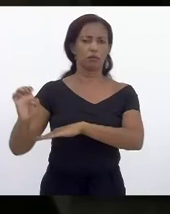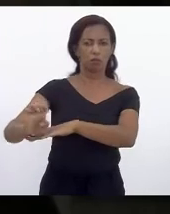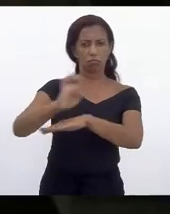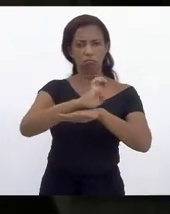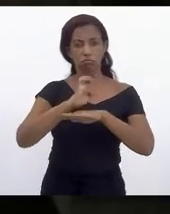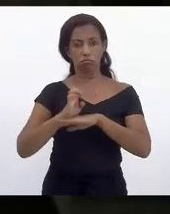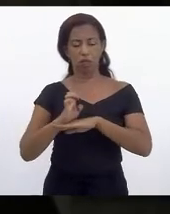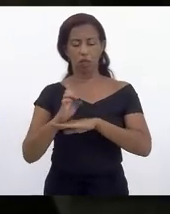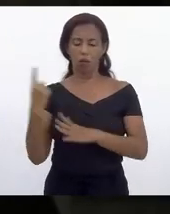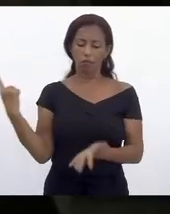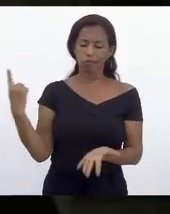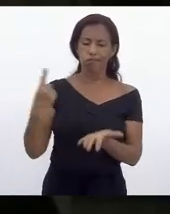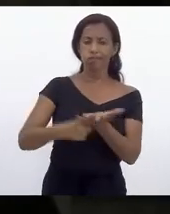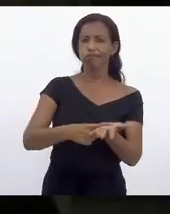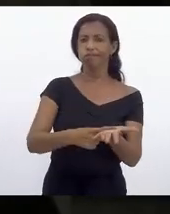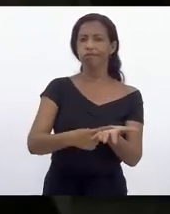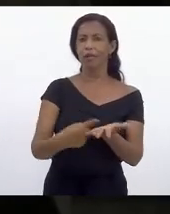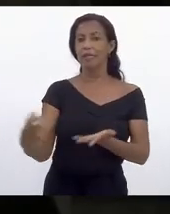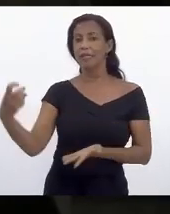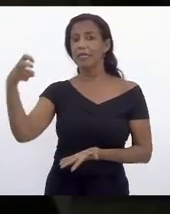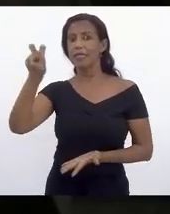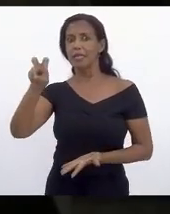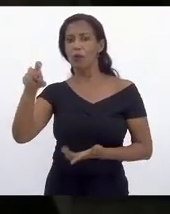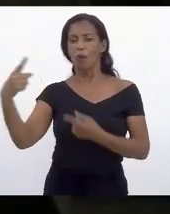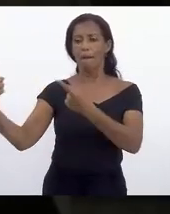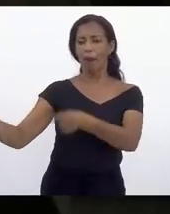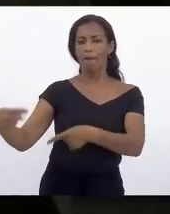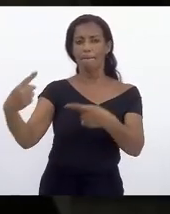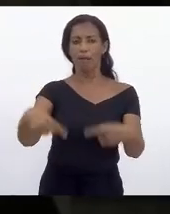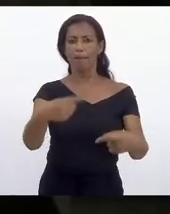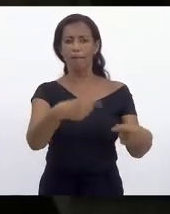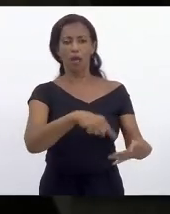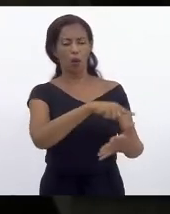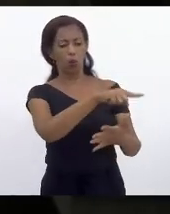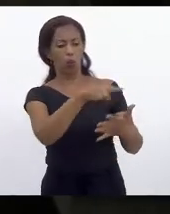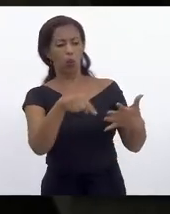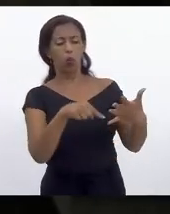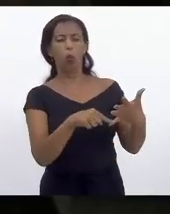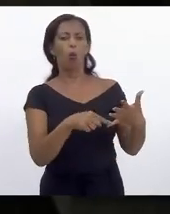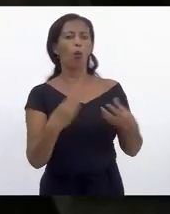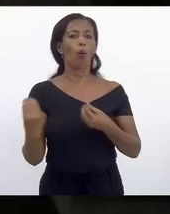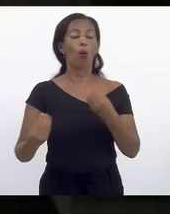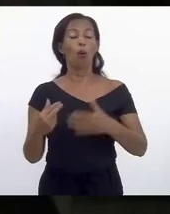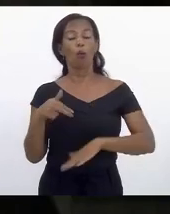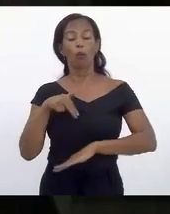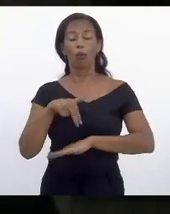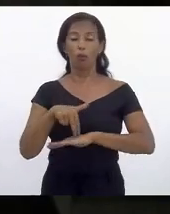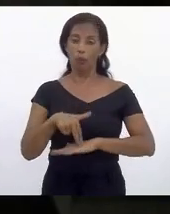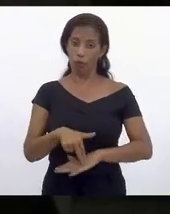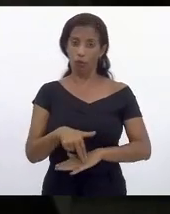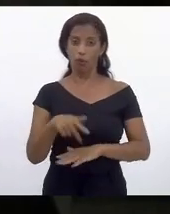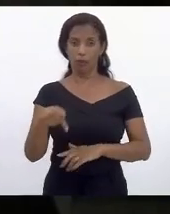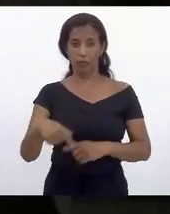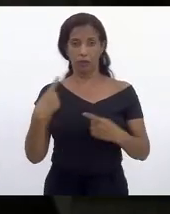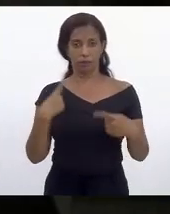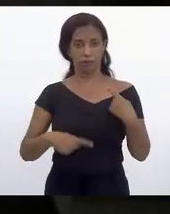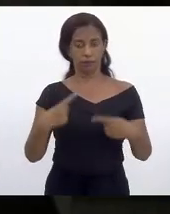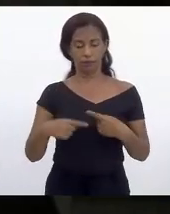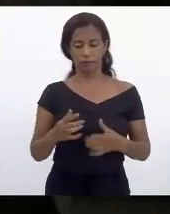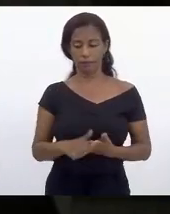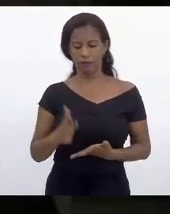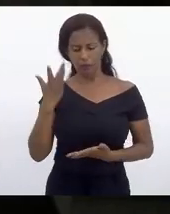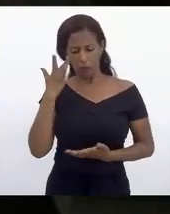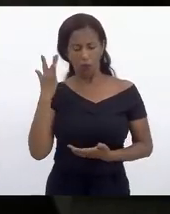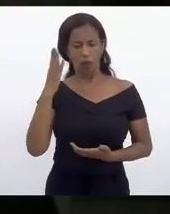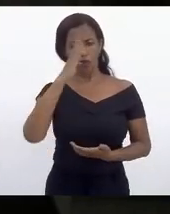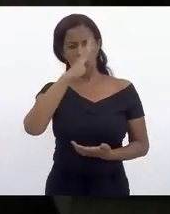Eu demarco 5 grandes desafios, a maneira como me posiciono nesse debate. Eu acho que o